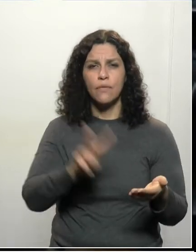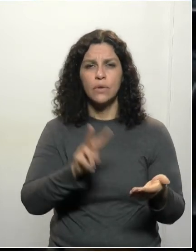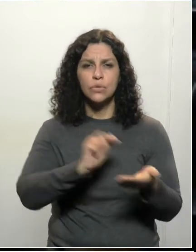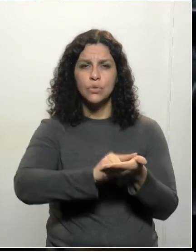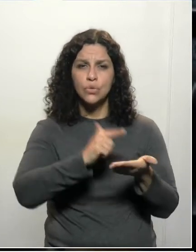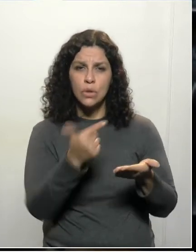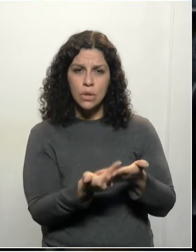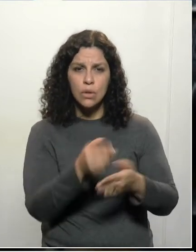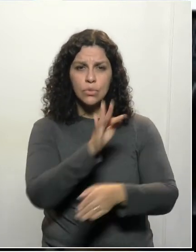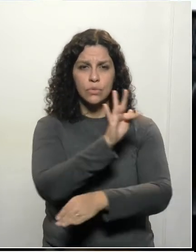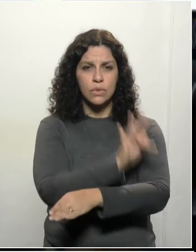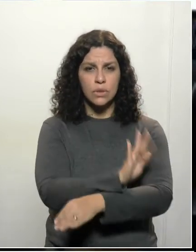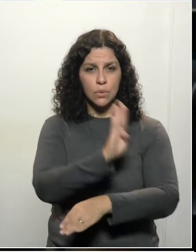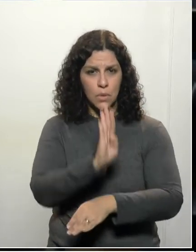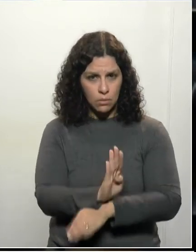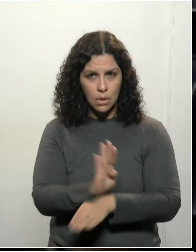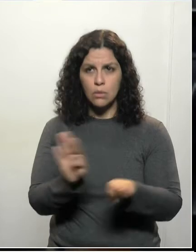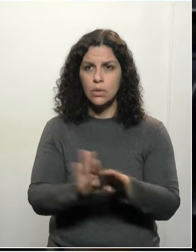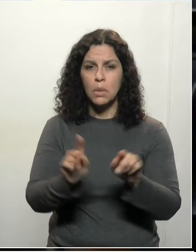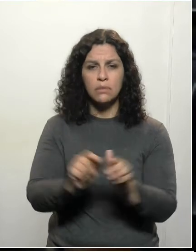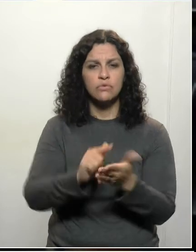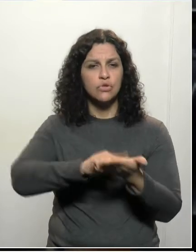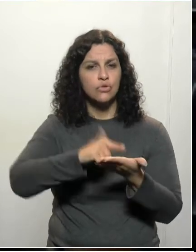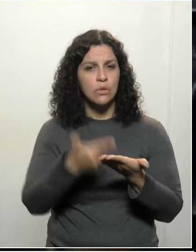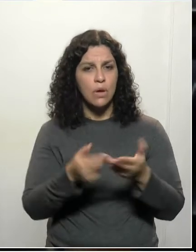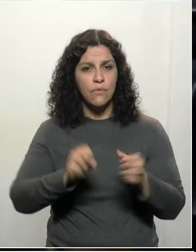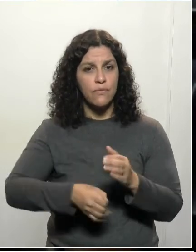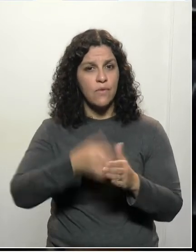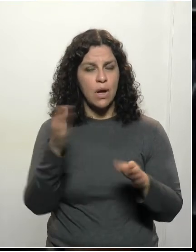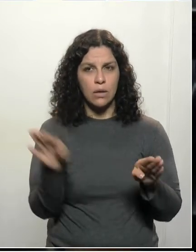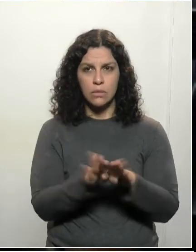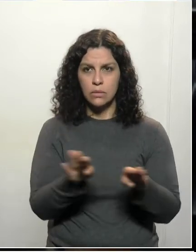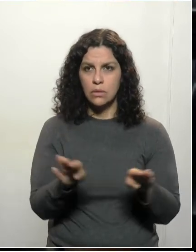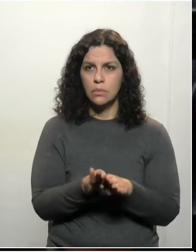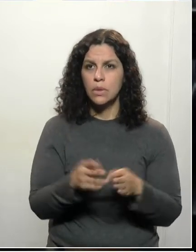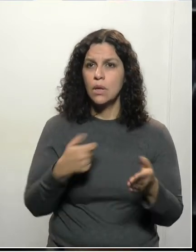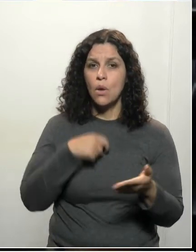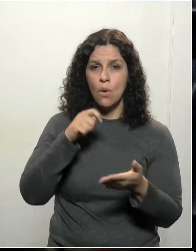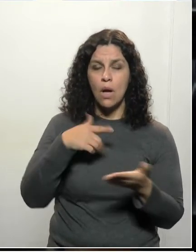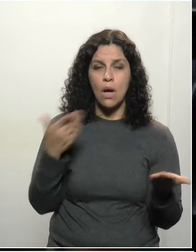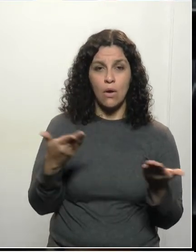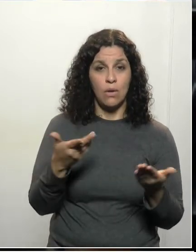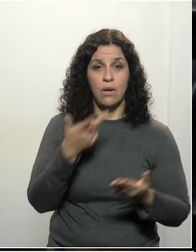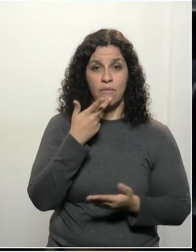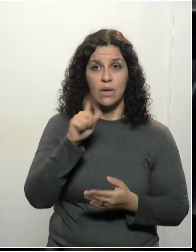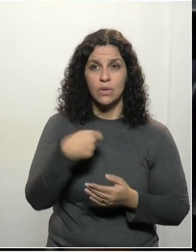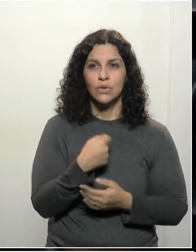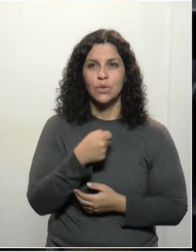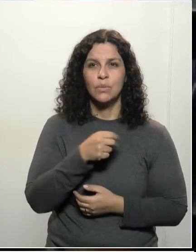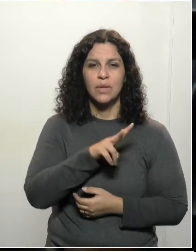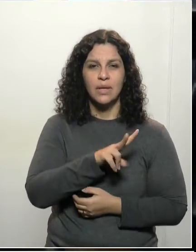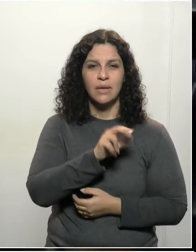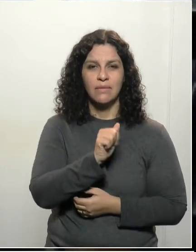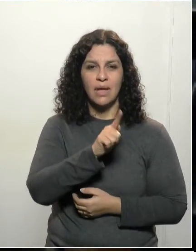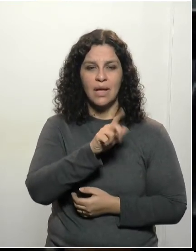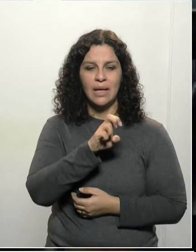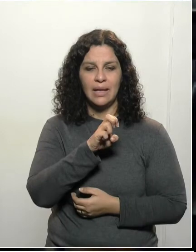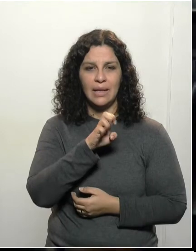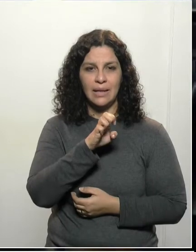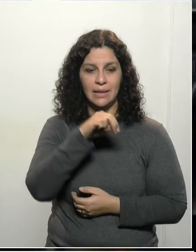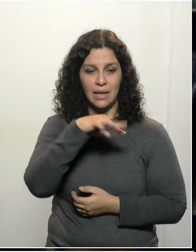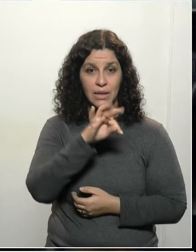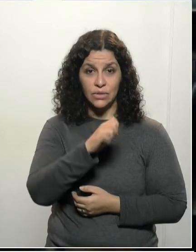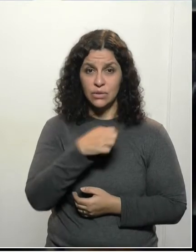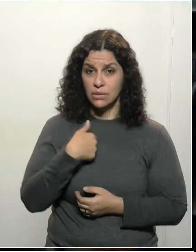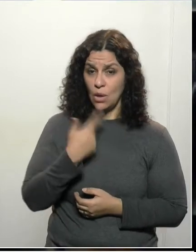da sua assíduo leitor de vários jornais, a sina do caso Valentim, né? Eu sou pai, eu sou